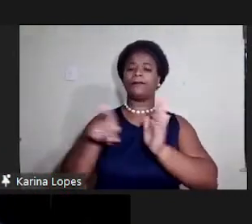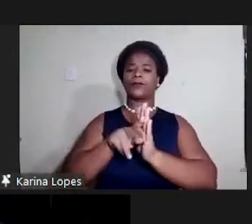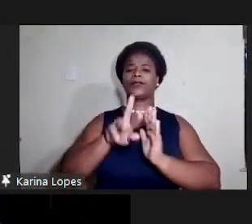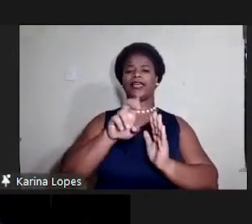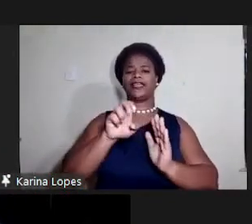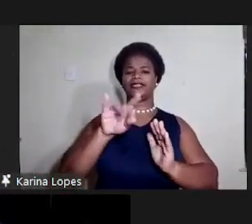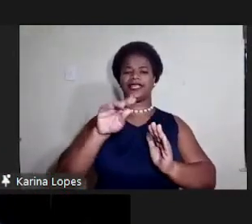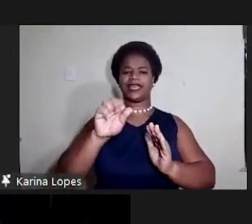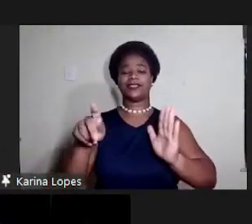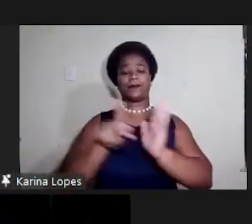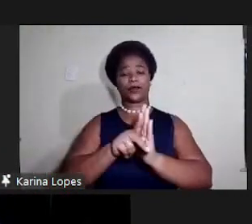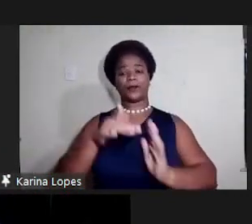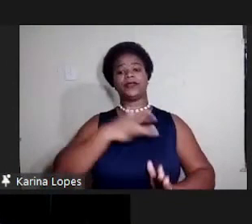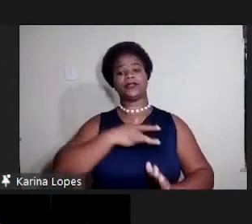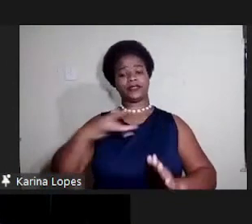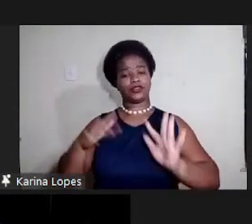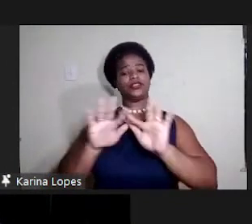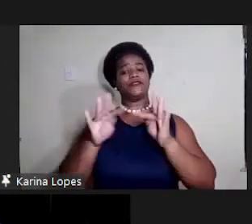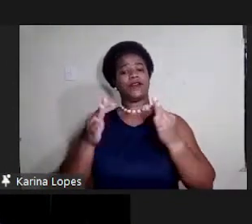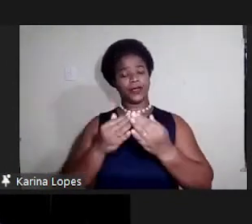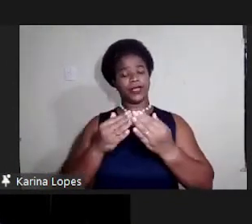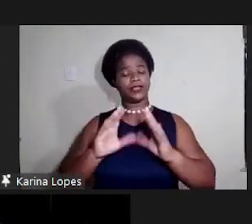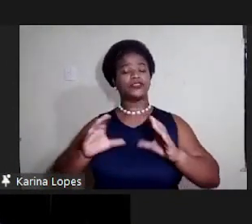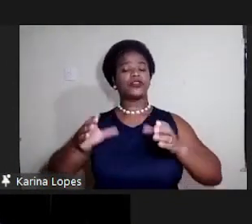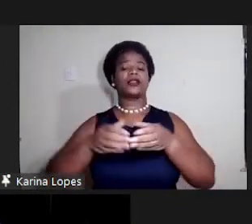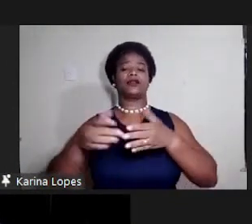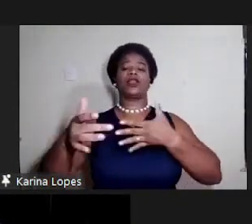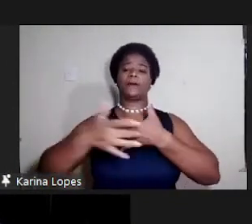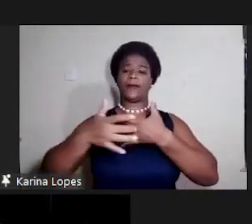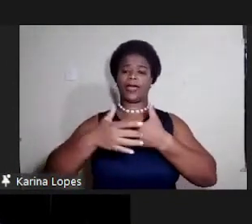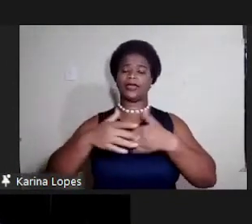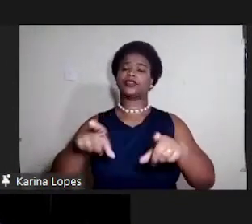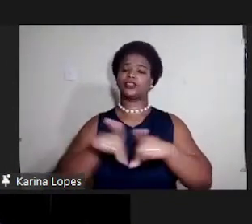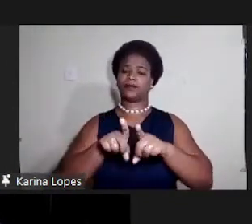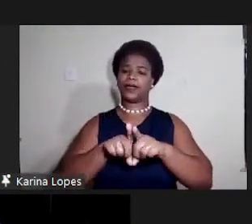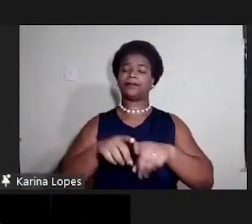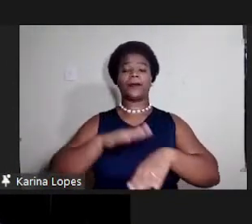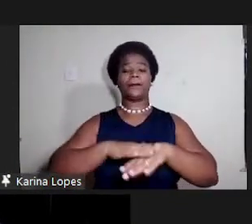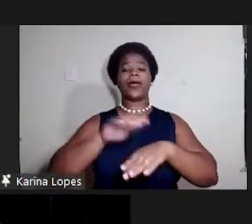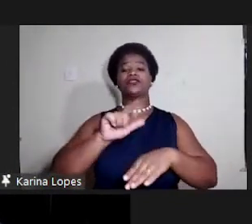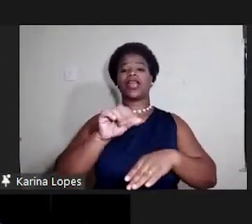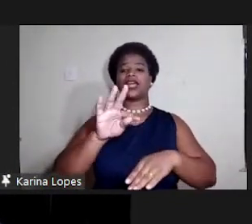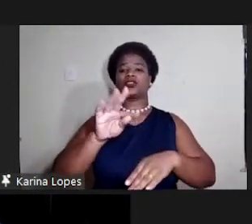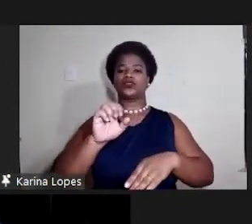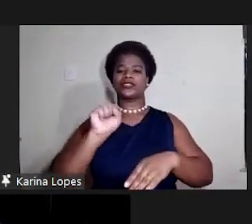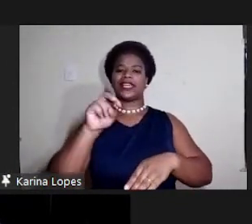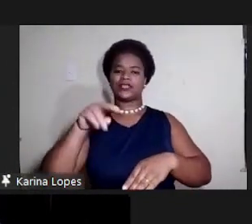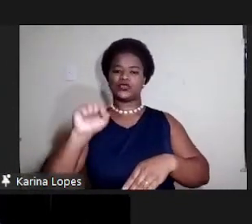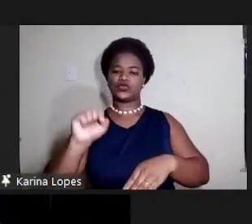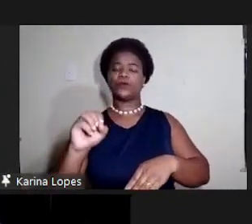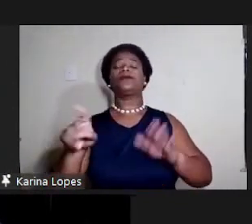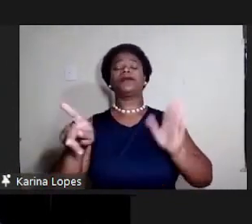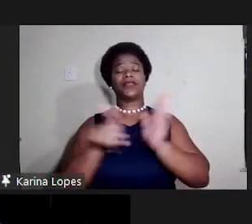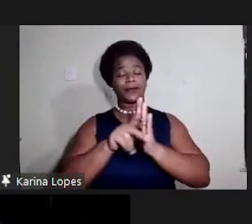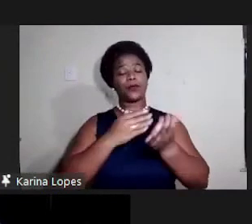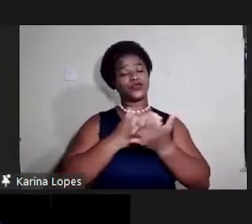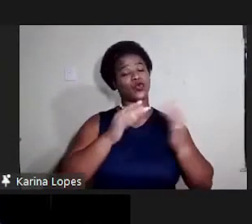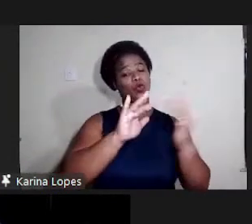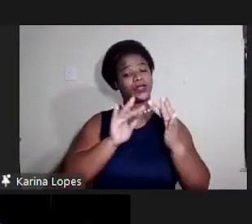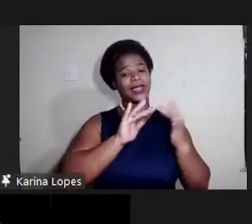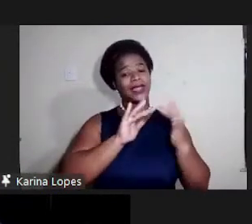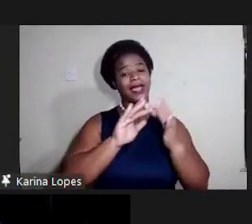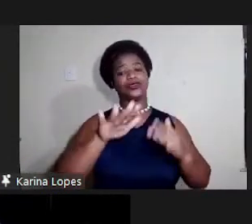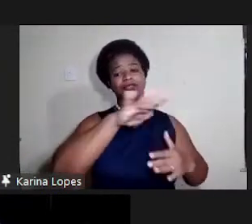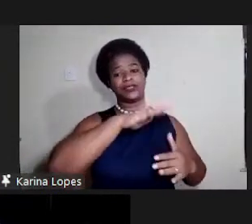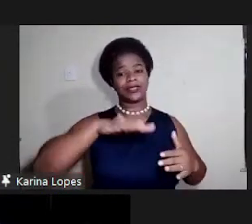família, incluindo a categoria médica, foi além do lato sensu e fomentou a sua rede de contatos na área, programas Minter e